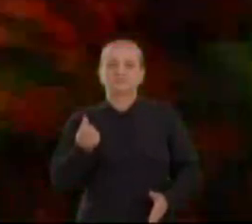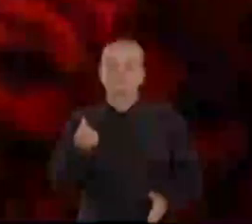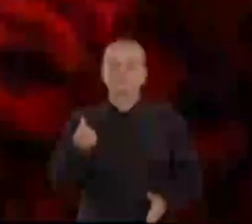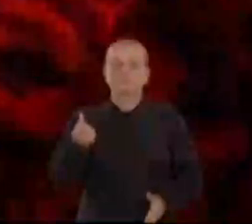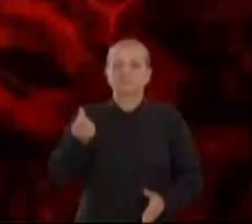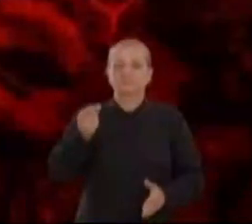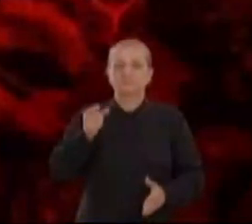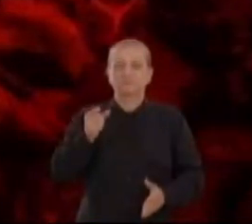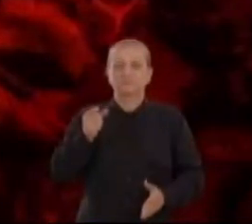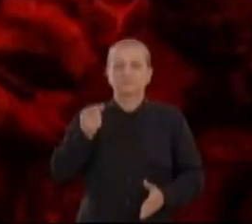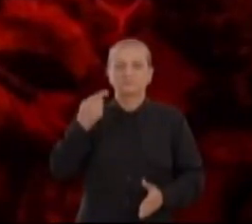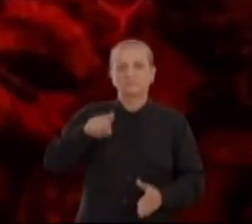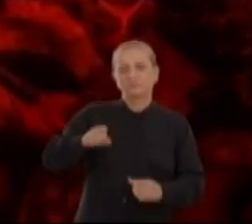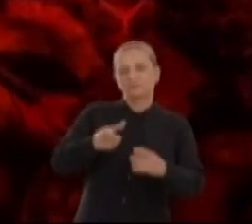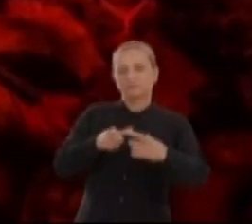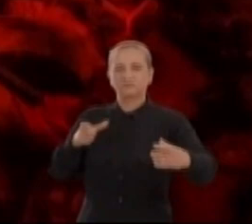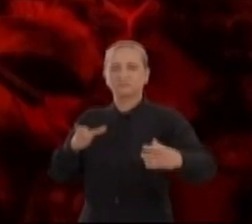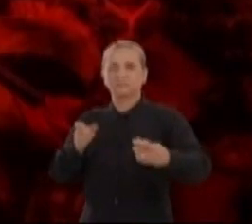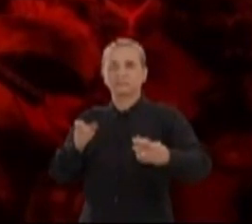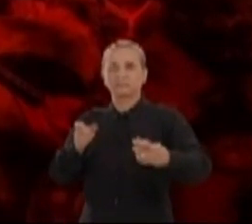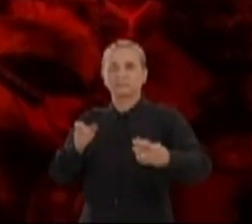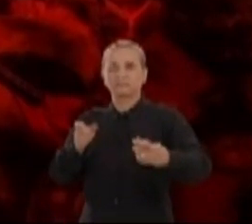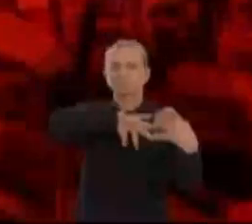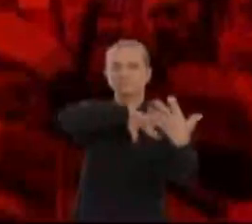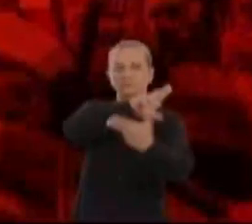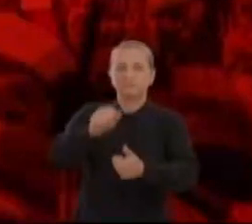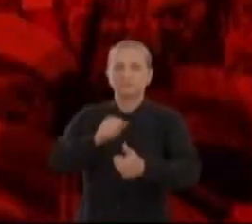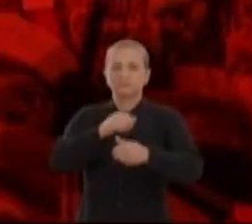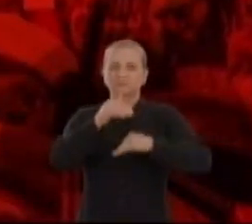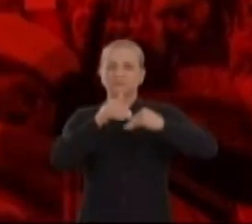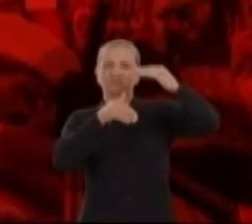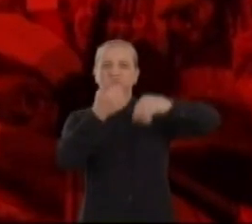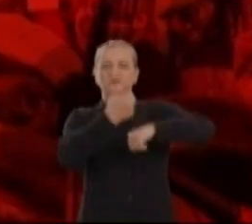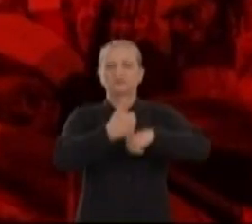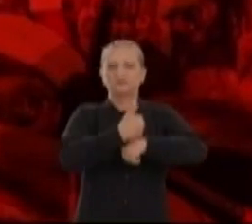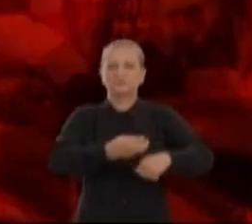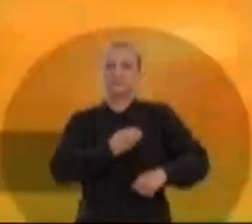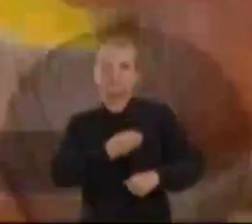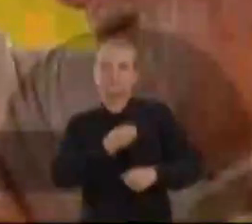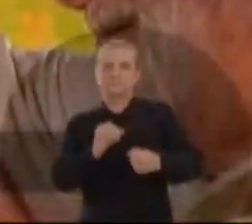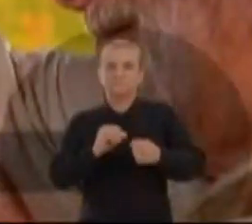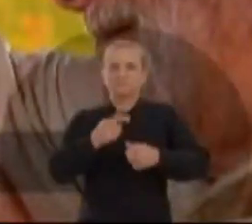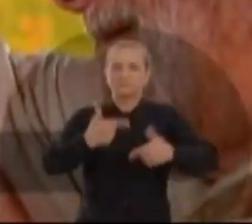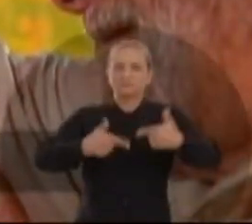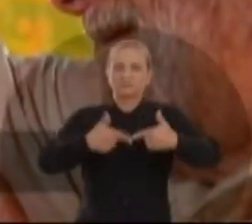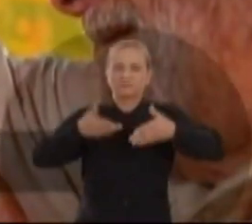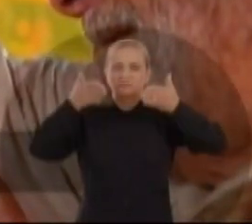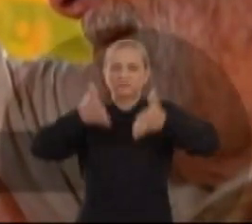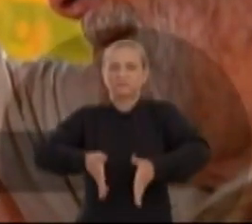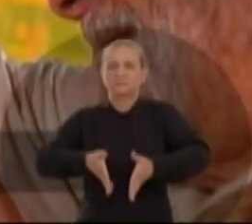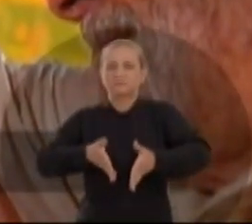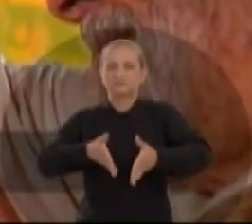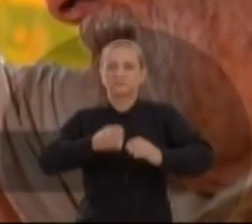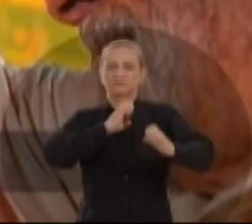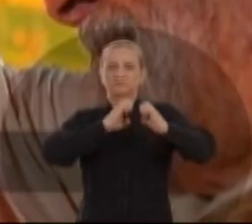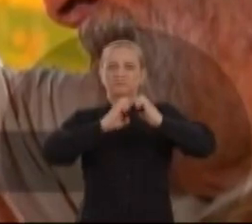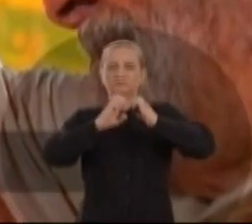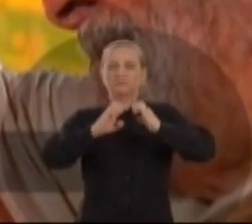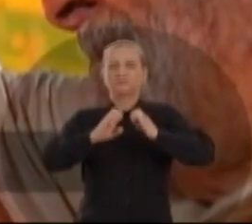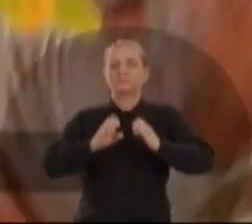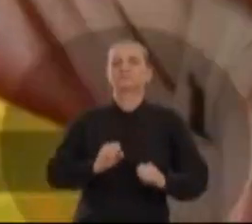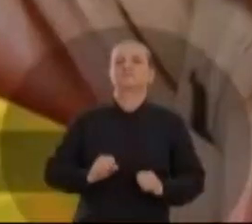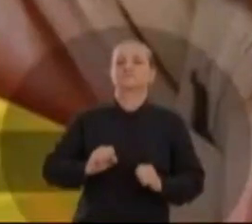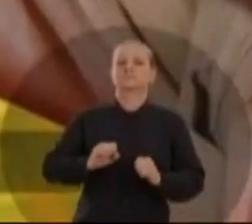mundo. Elevamos a qualidade de vida dos brasileiros como nunca antes na história. Fizemos políticas econômicas focadas na